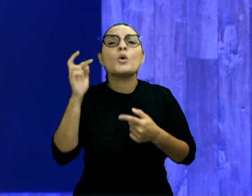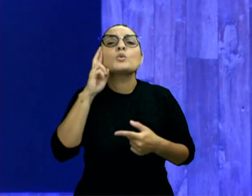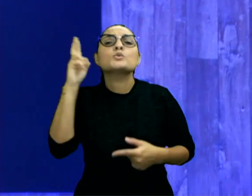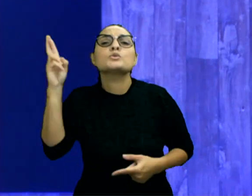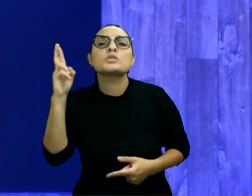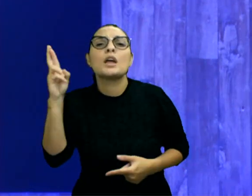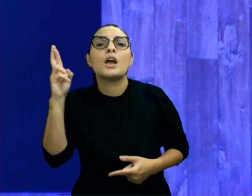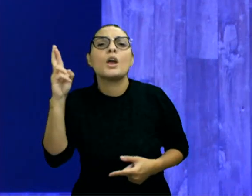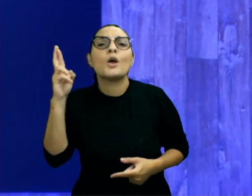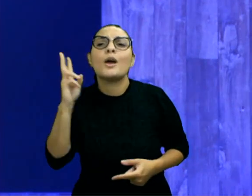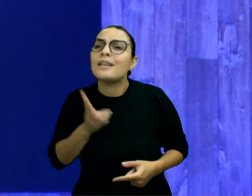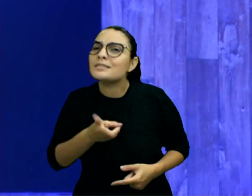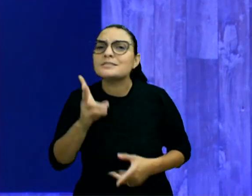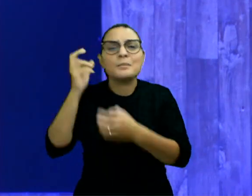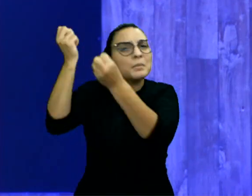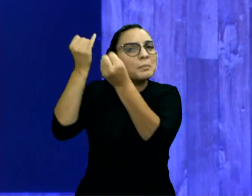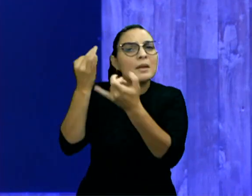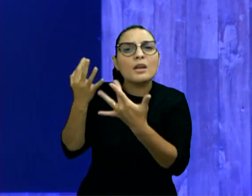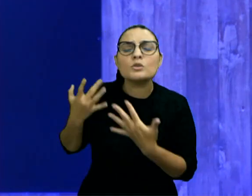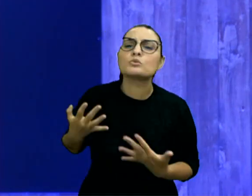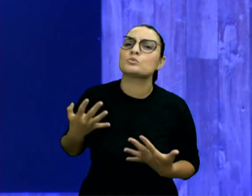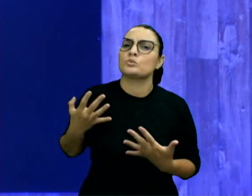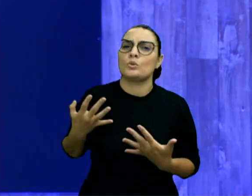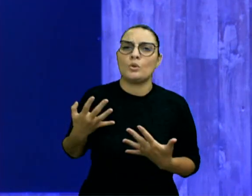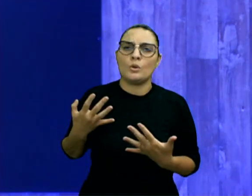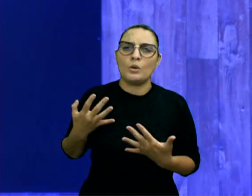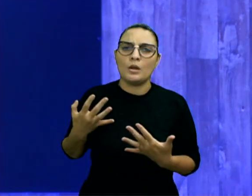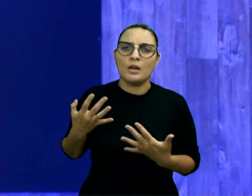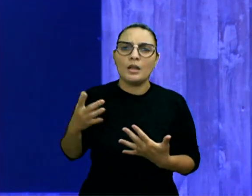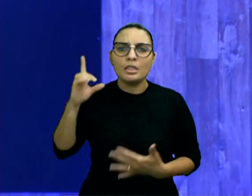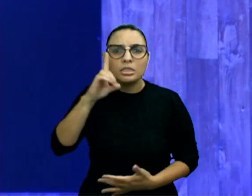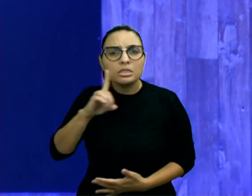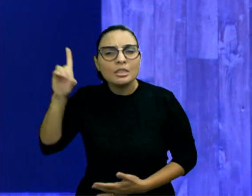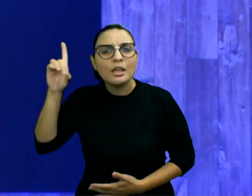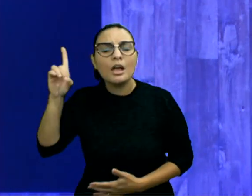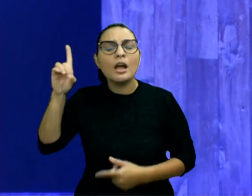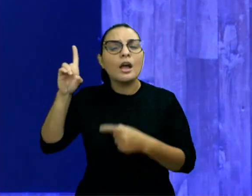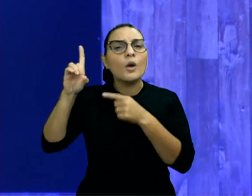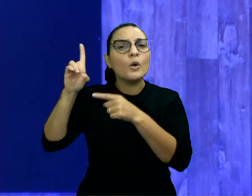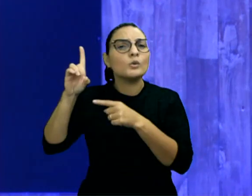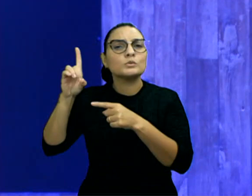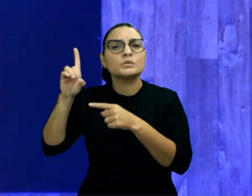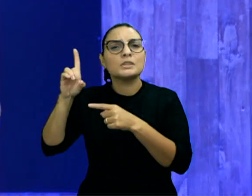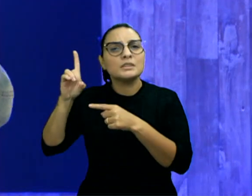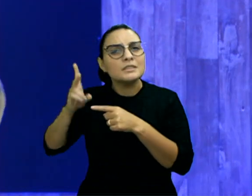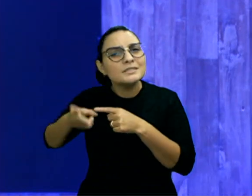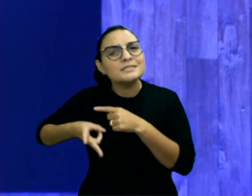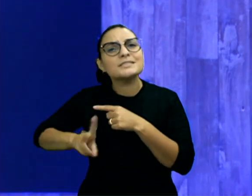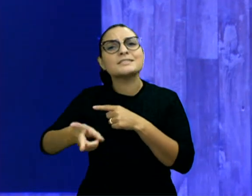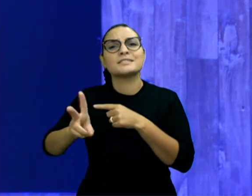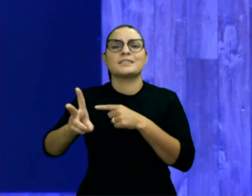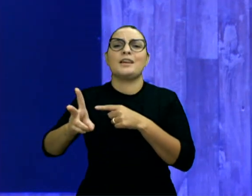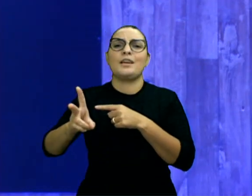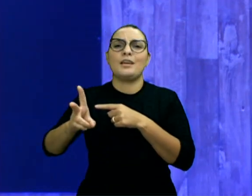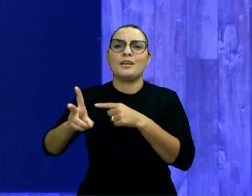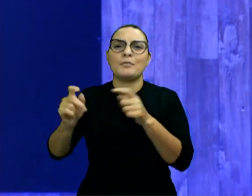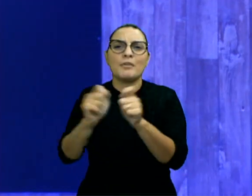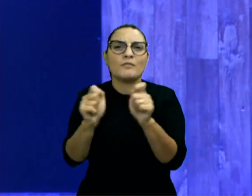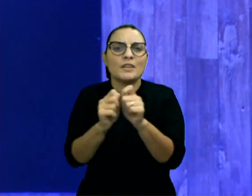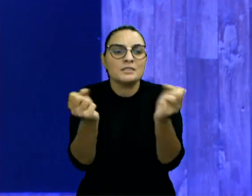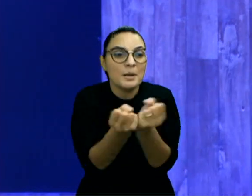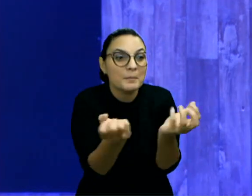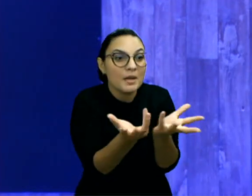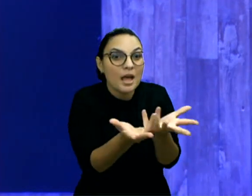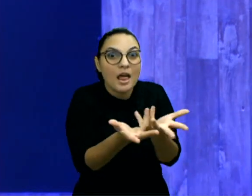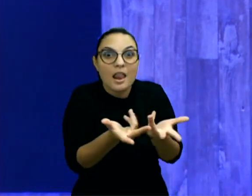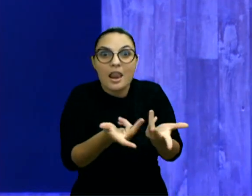nenhum problema em nos abençoar, ele não tem nenhum problema em gerar o sobrenatural aqui na